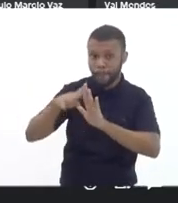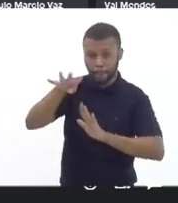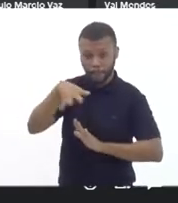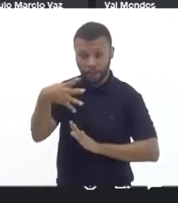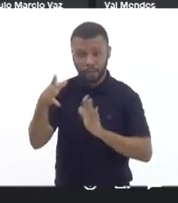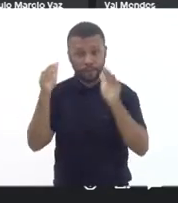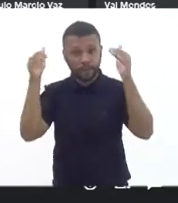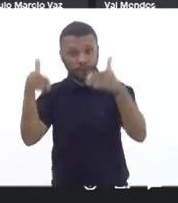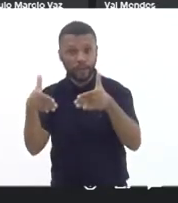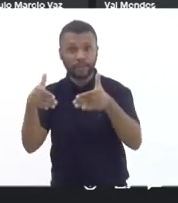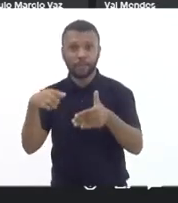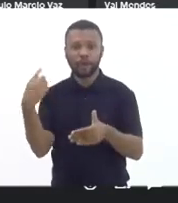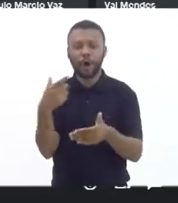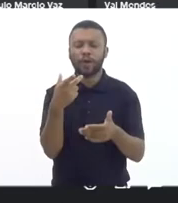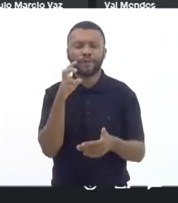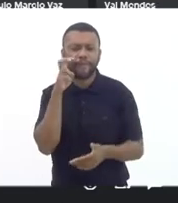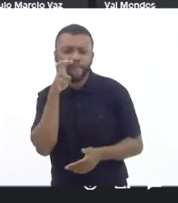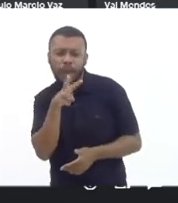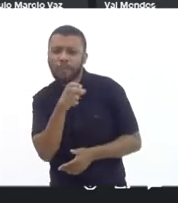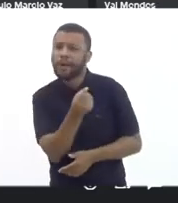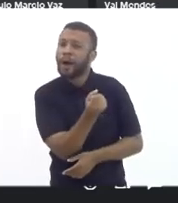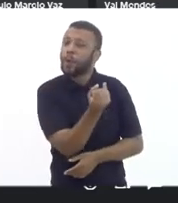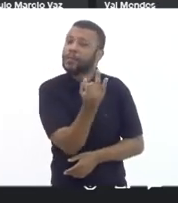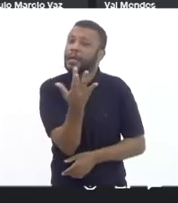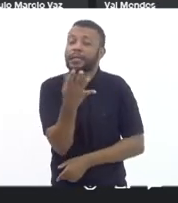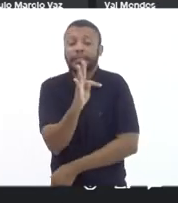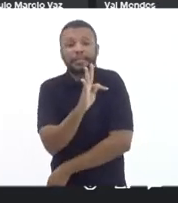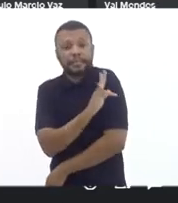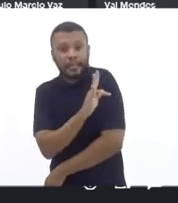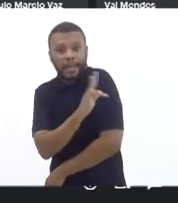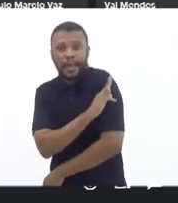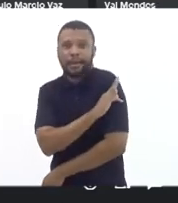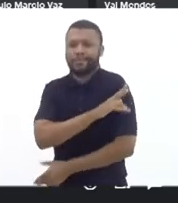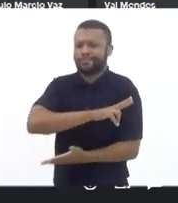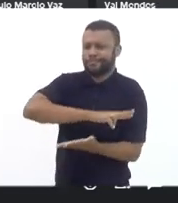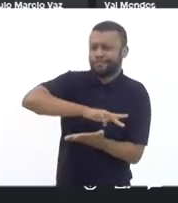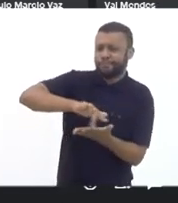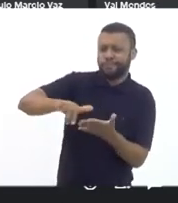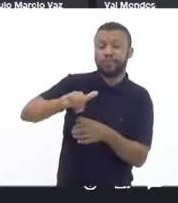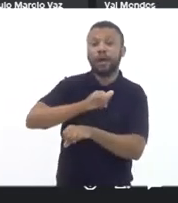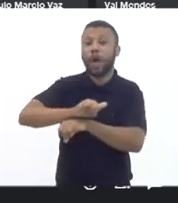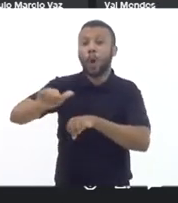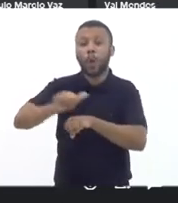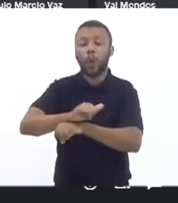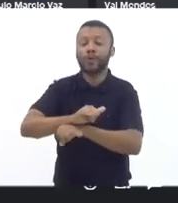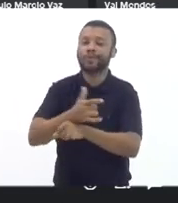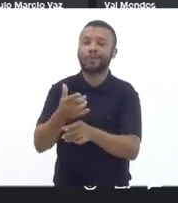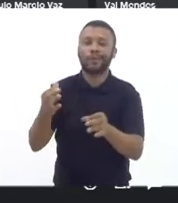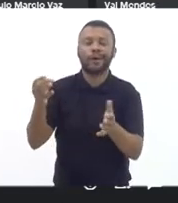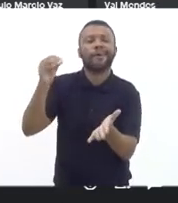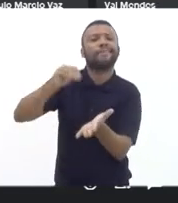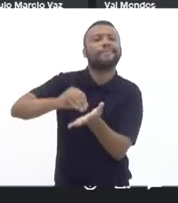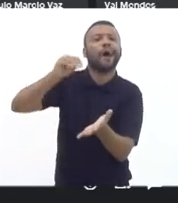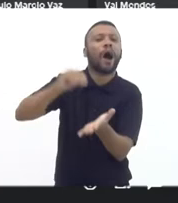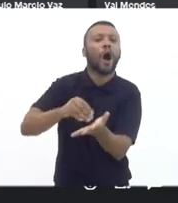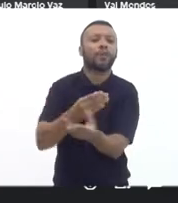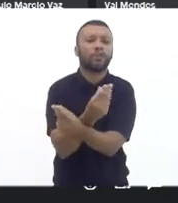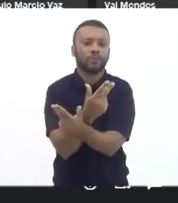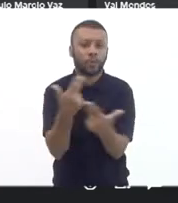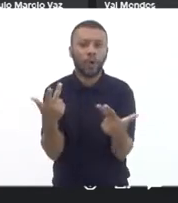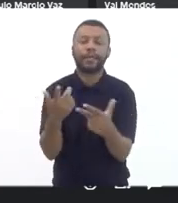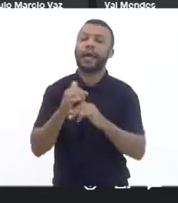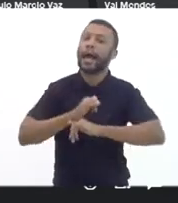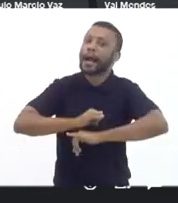que o número de pessoas, o número de técnicos e a quantidade de recursos são amplamente insuficientes e faltam grandes campanhas